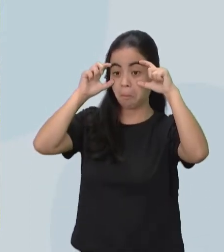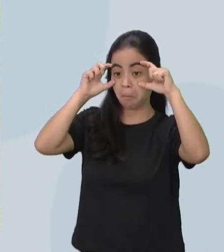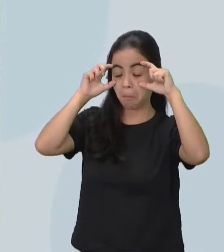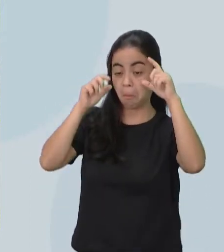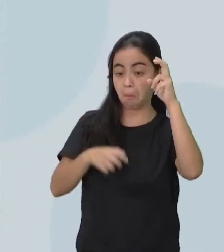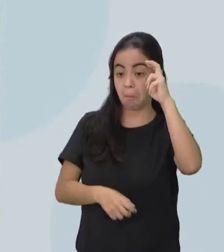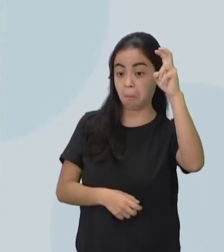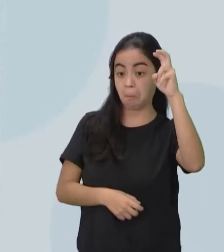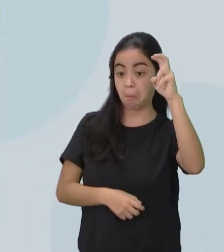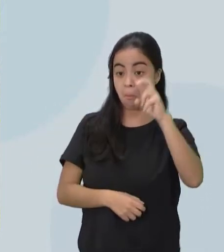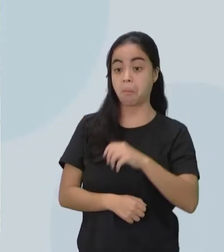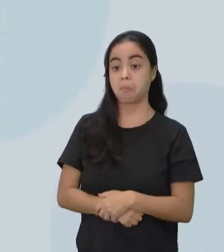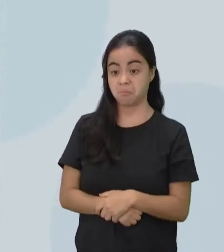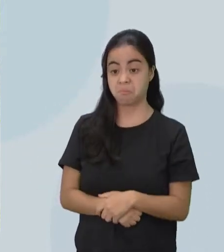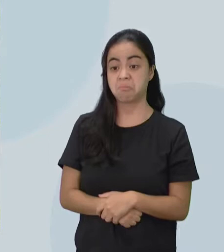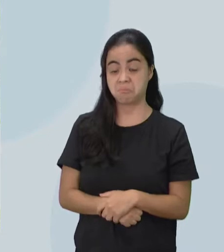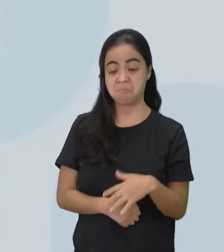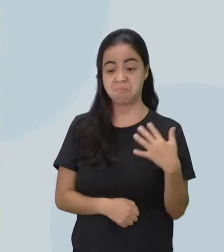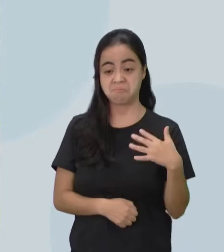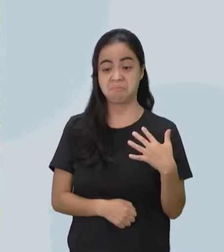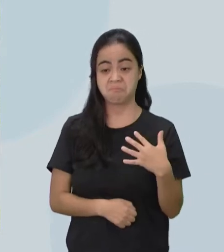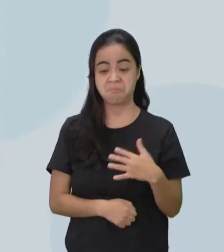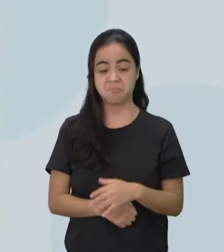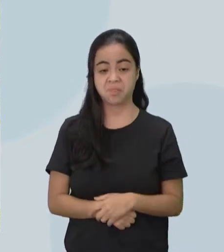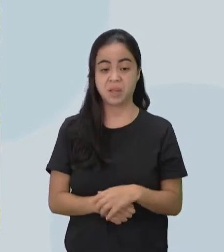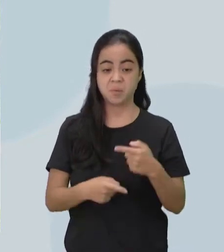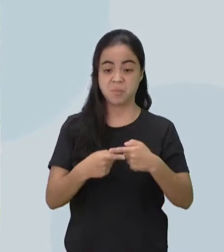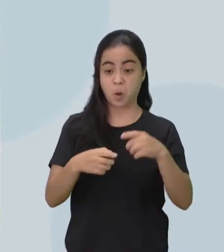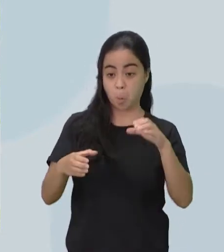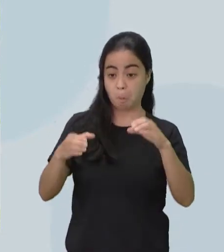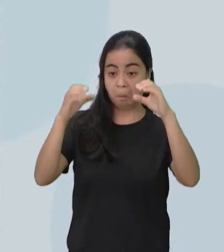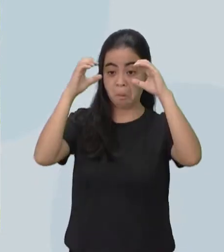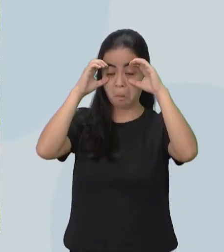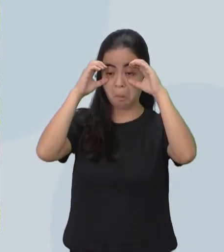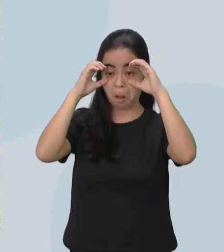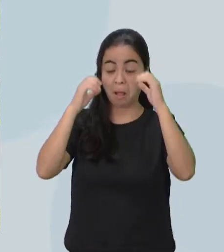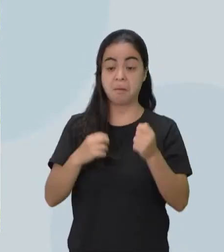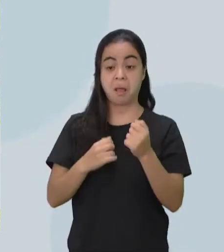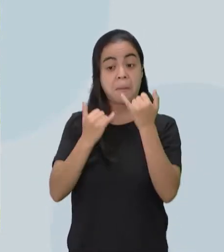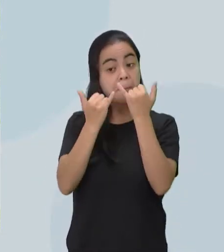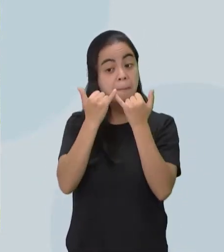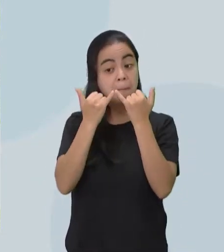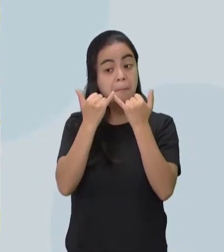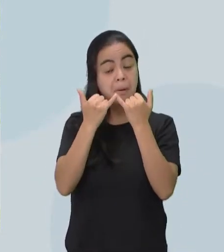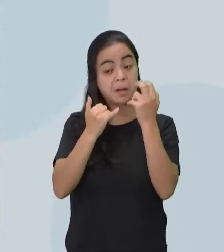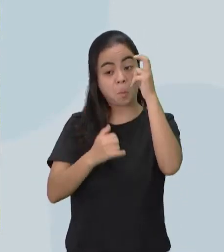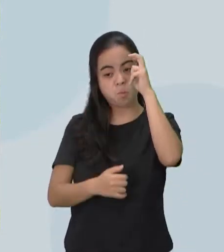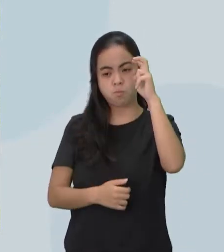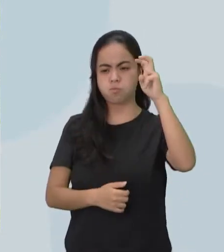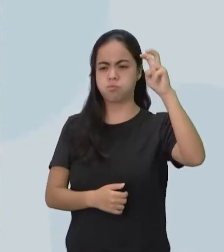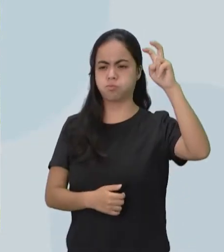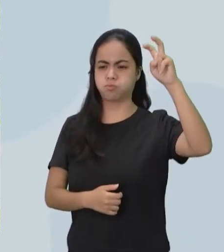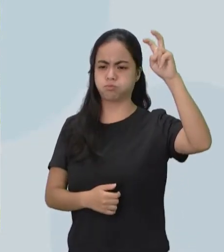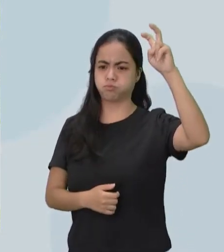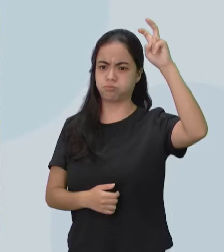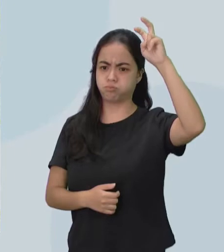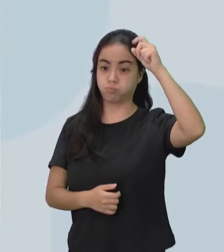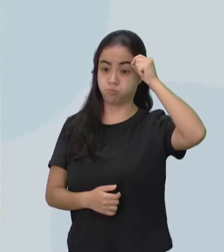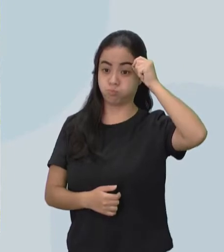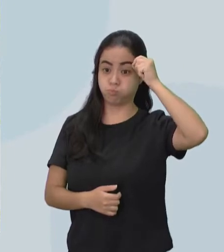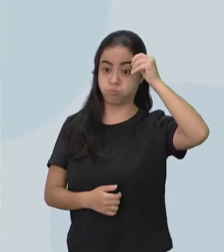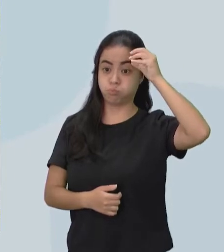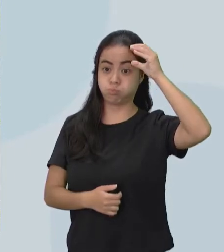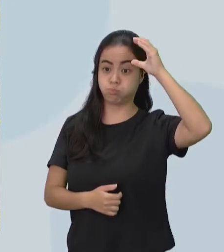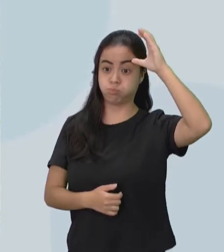intelectual, né? É automático. É automático. Mais com essa pose, então... Você colocou óculos, seu QI aumenta, tipo, uns 10. Eu